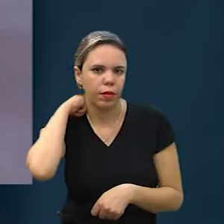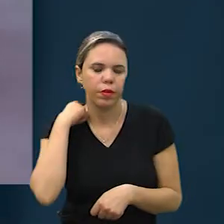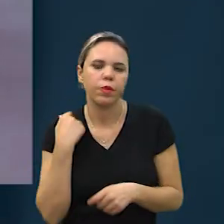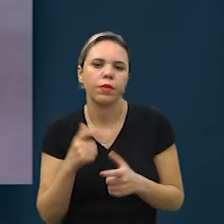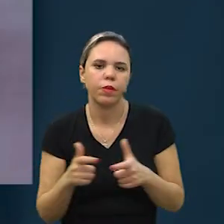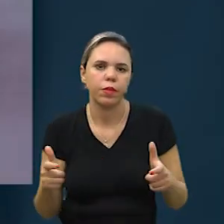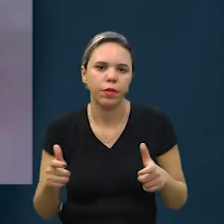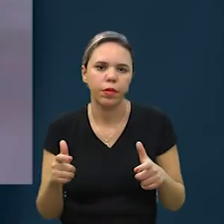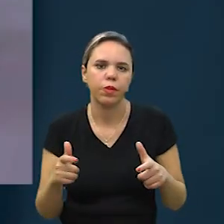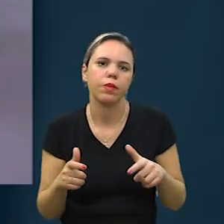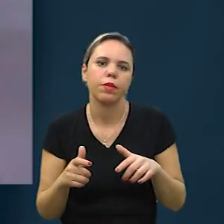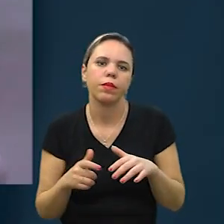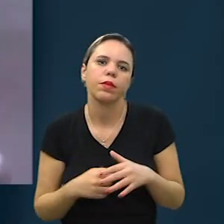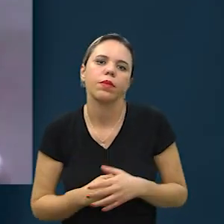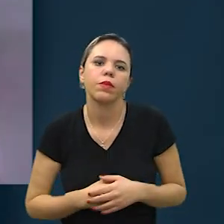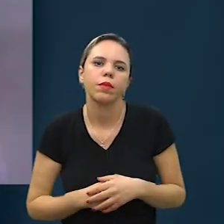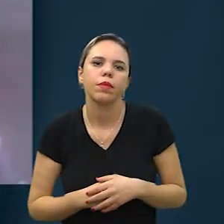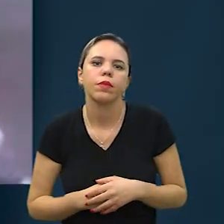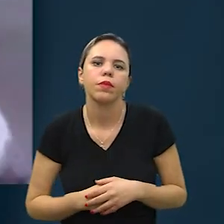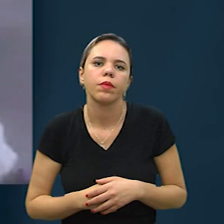brasileiros e das grandes